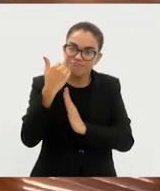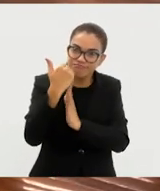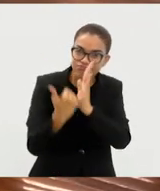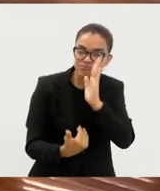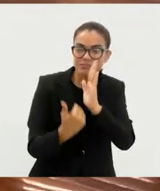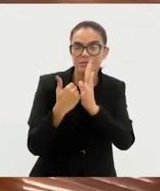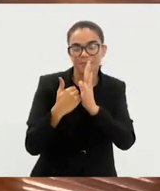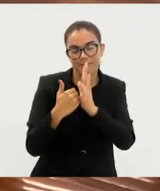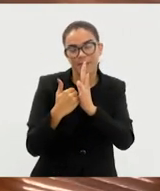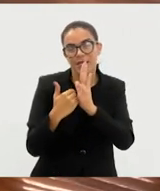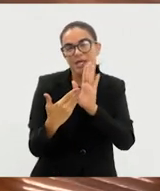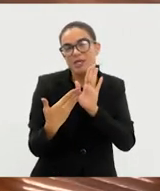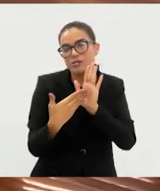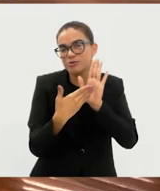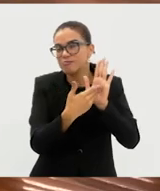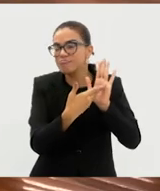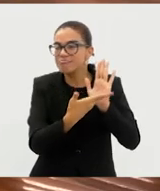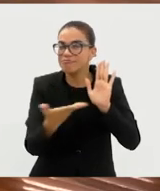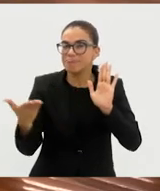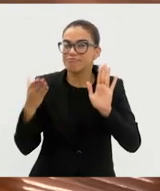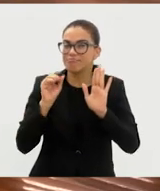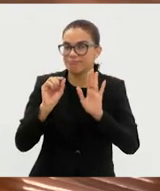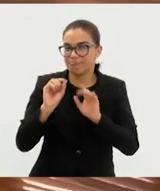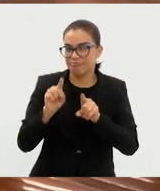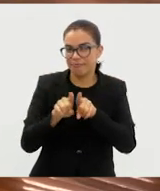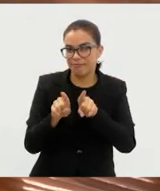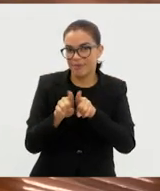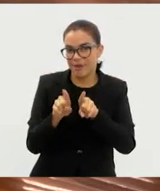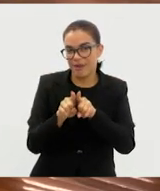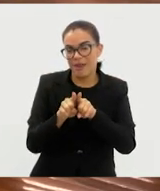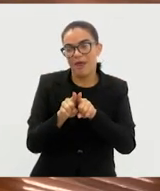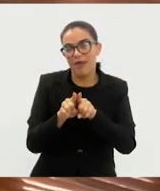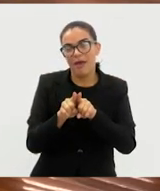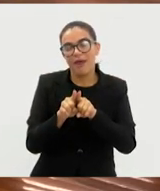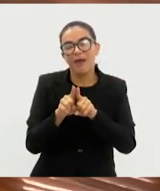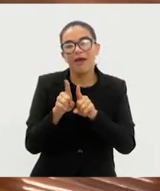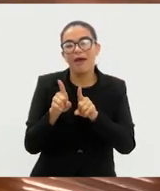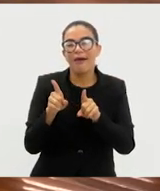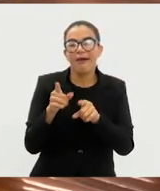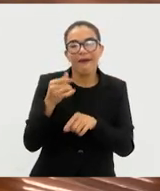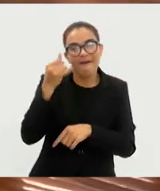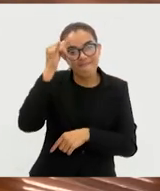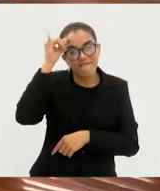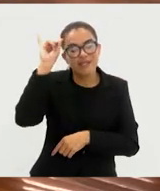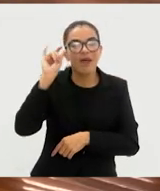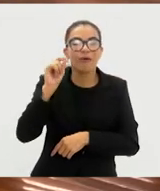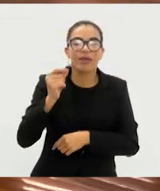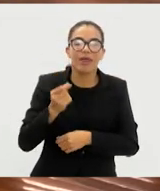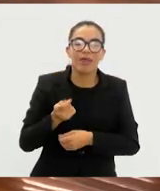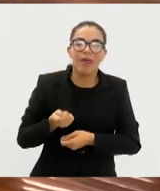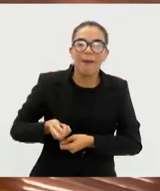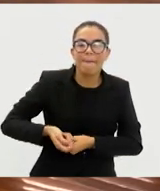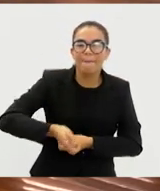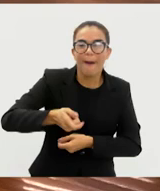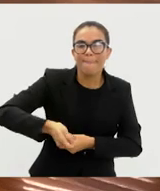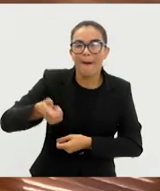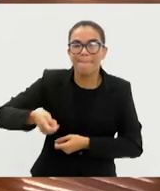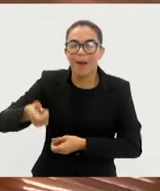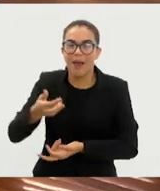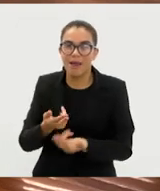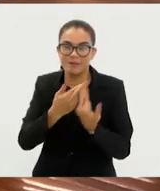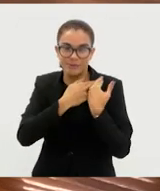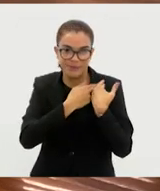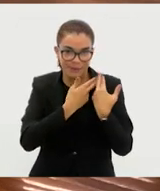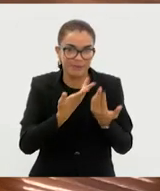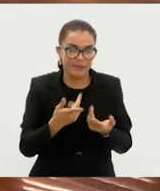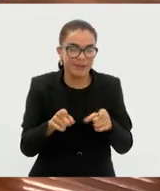é algo que reflete para todo mundo, a ideia é não deixar legados, não deixar obrigações abertas, não solucionar problemas